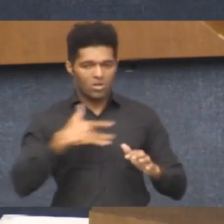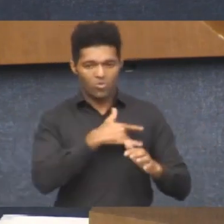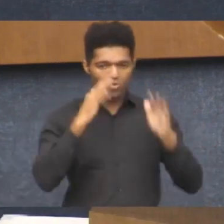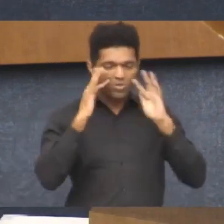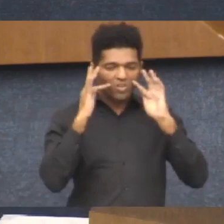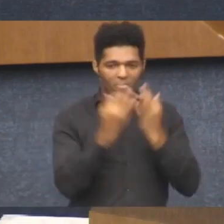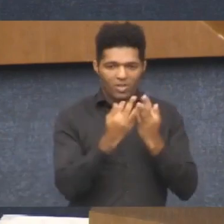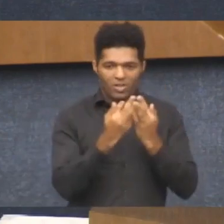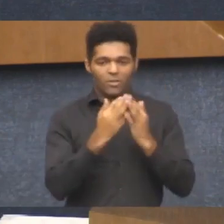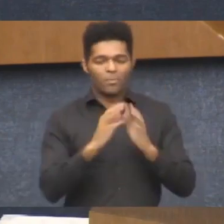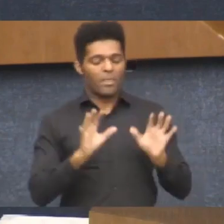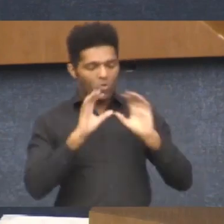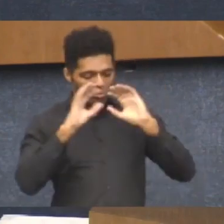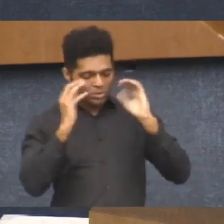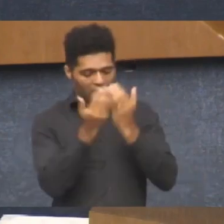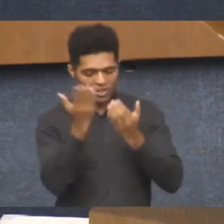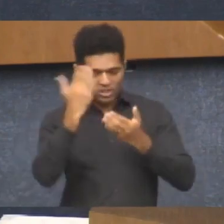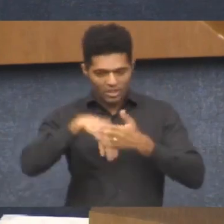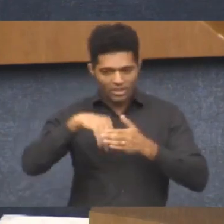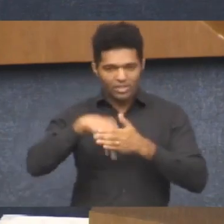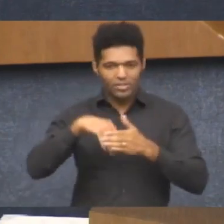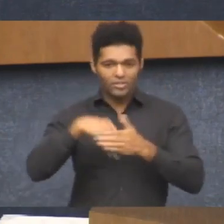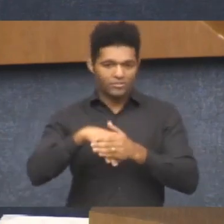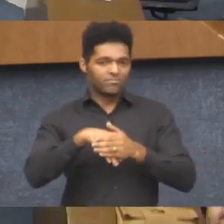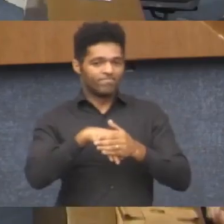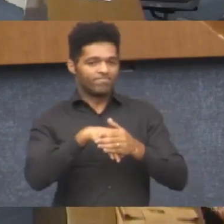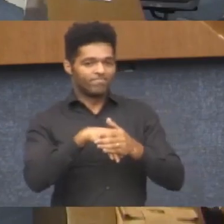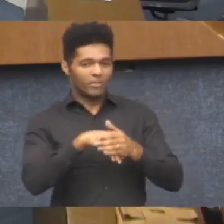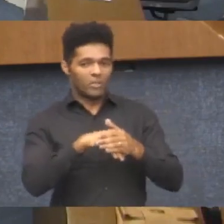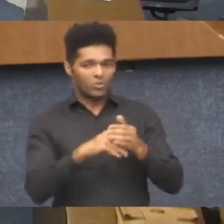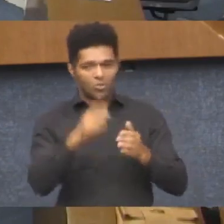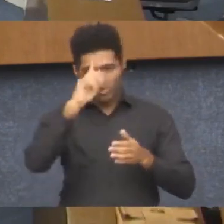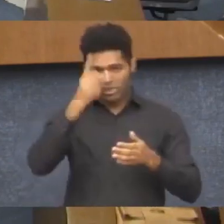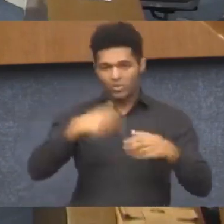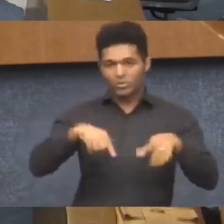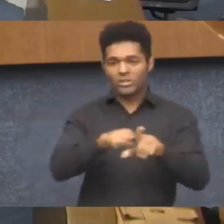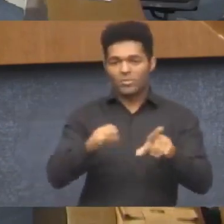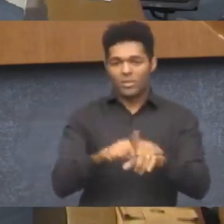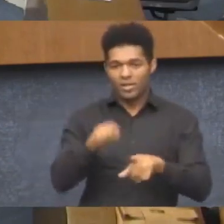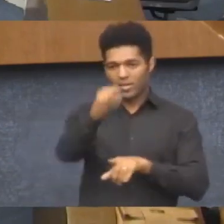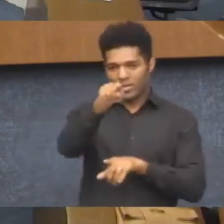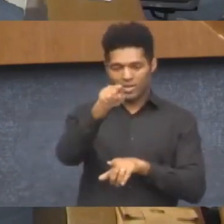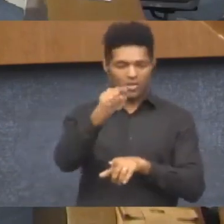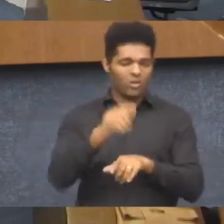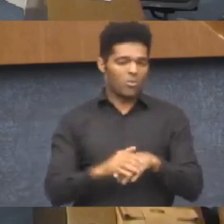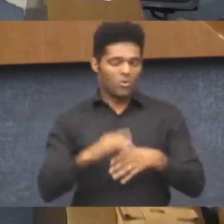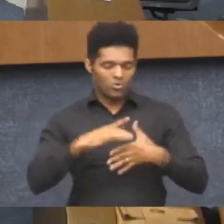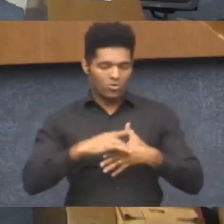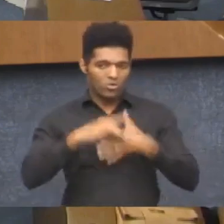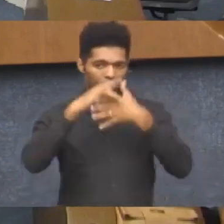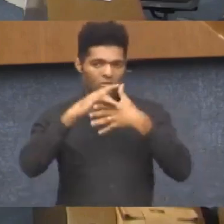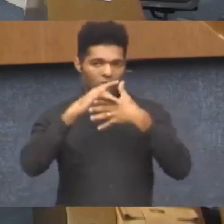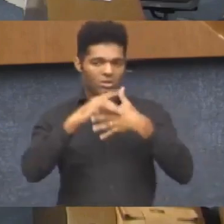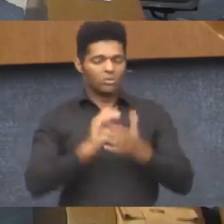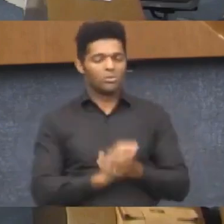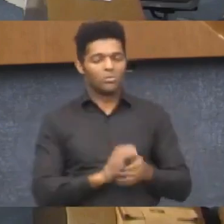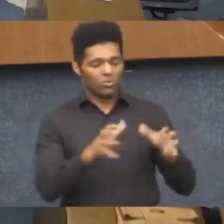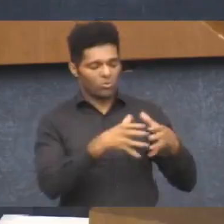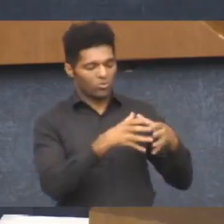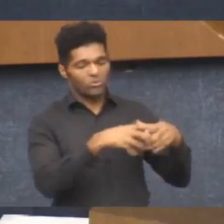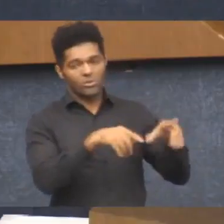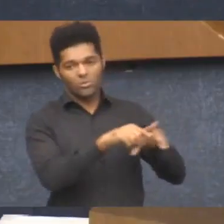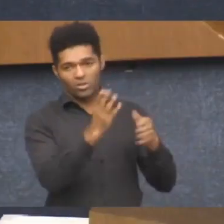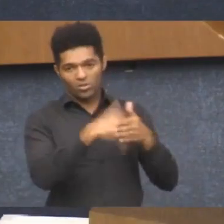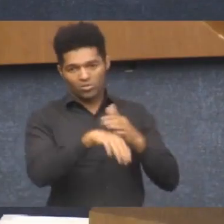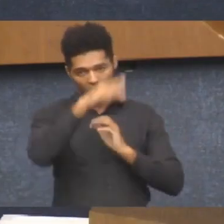dentro do mandato, inclusive coordenando o nosso mandato, que é o Ederson, que é o chefe de gabinete, que é usuário do SUS, conselheiro de saúde, né,